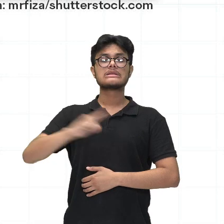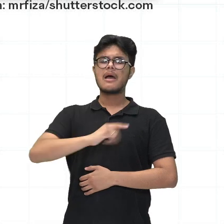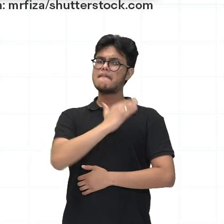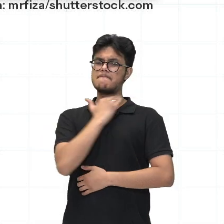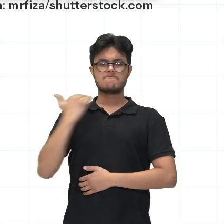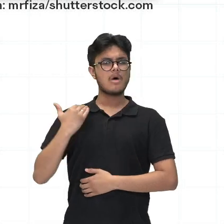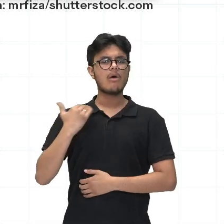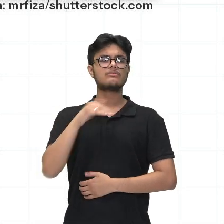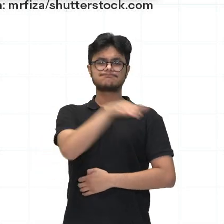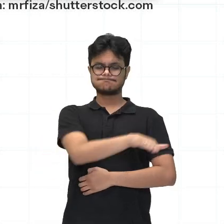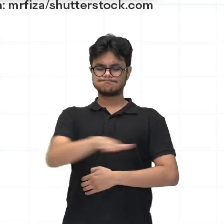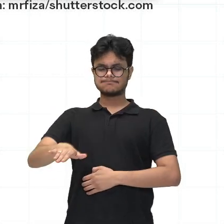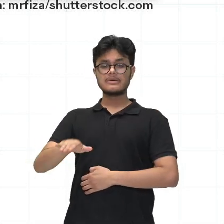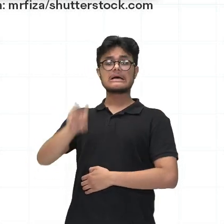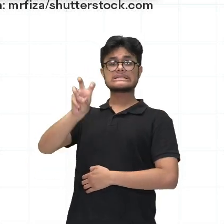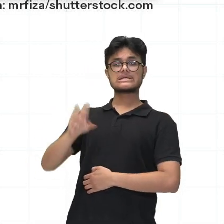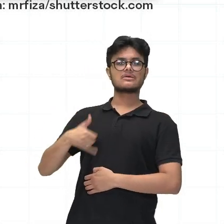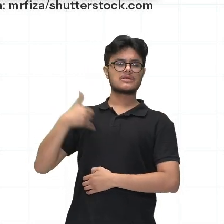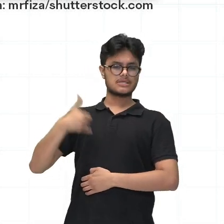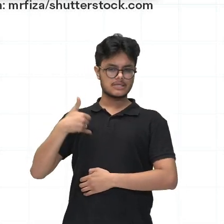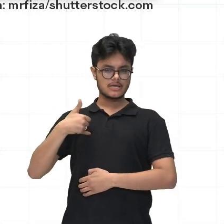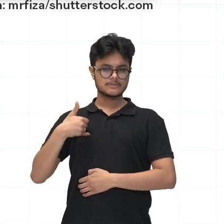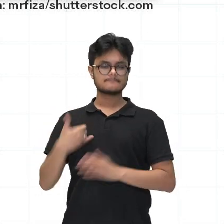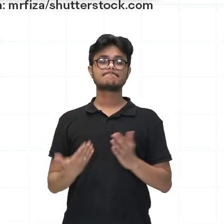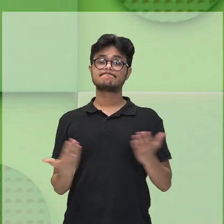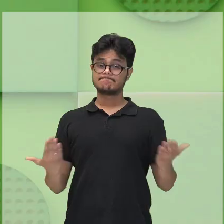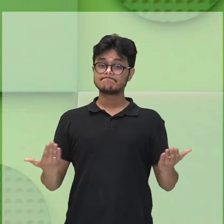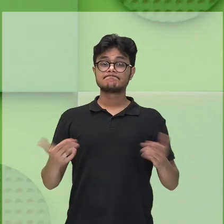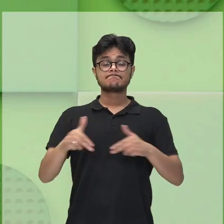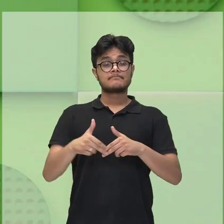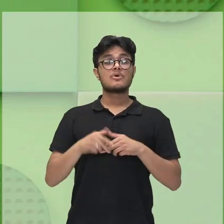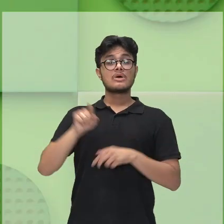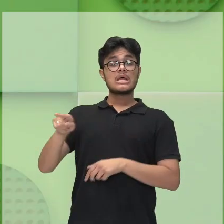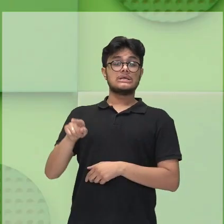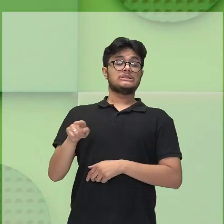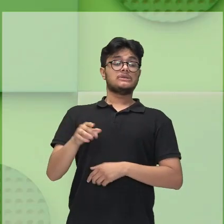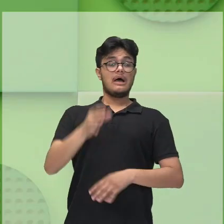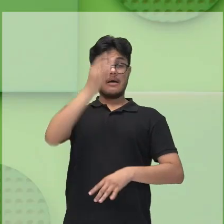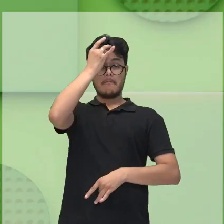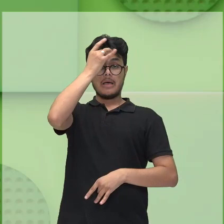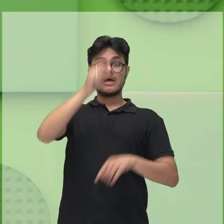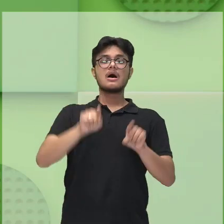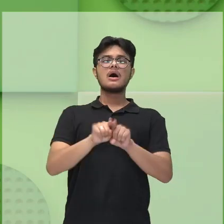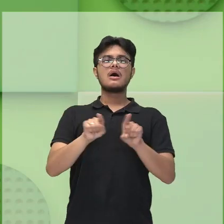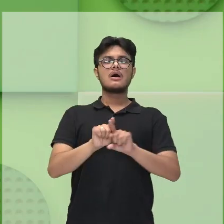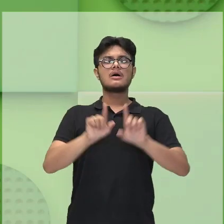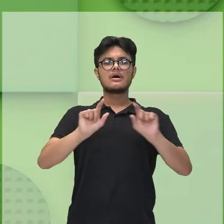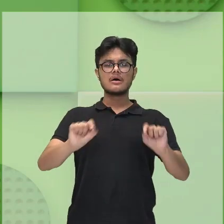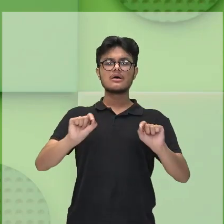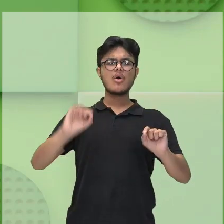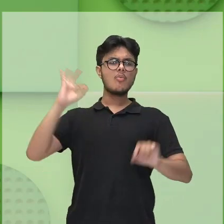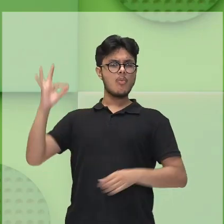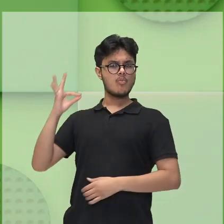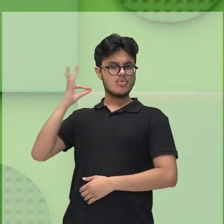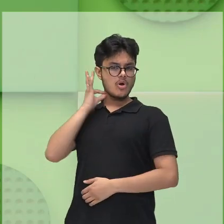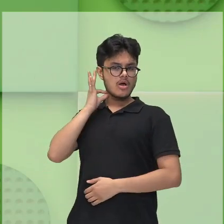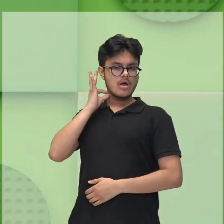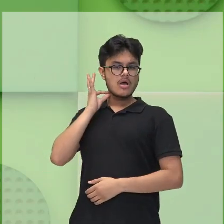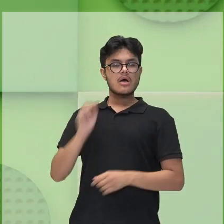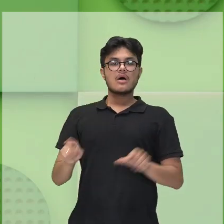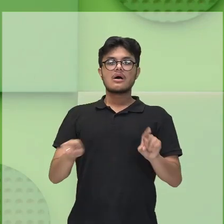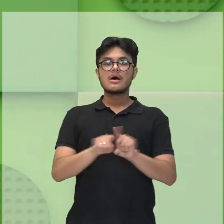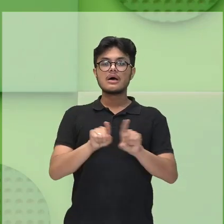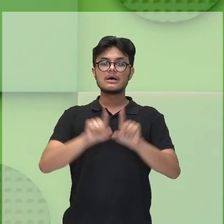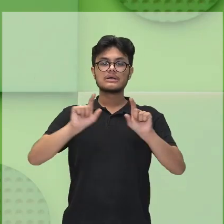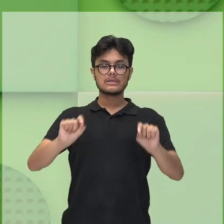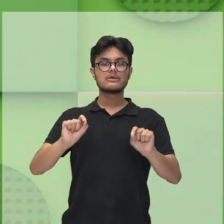em crianças menores de 5 anos, né? E a malária, gente, o mosquito anófilis, ele também,